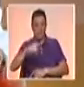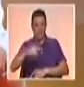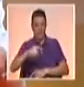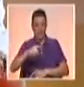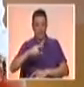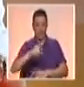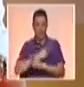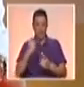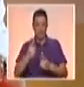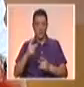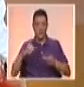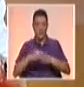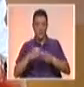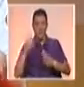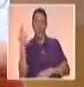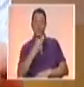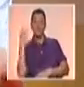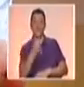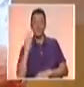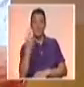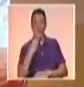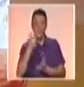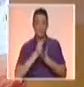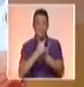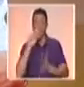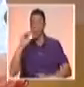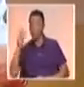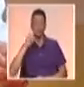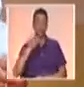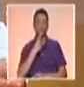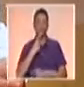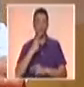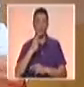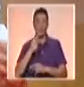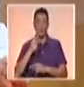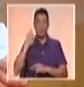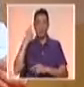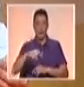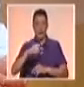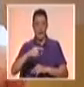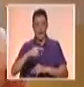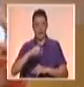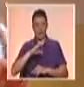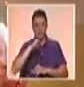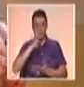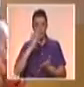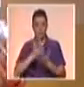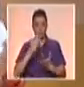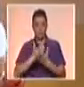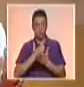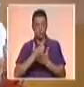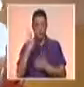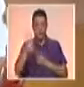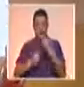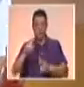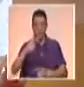país, as equipas de unidades de apoio aos alunos surdos, eram conselhias, na sua maioria, portanto, só em conselhos onde houvesse um